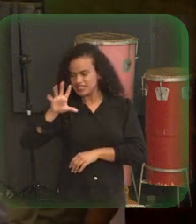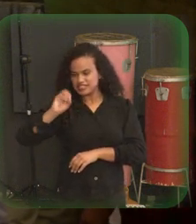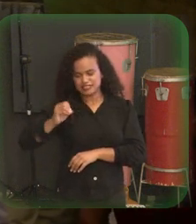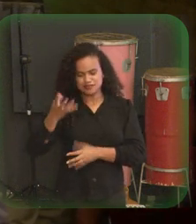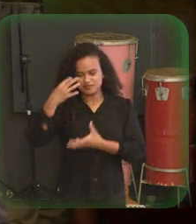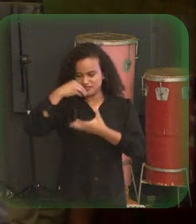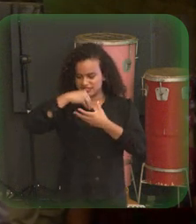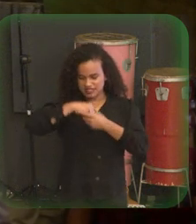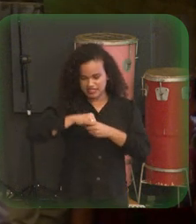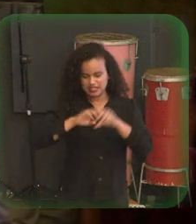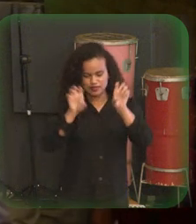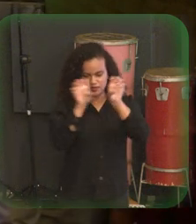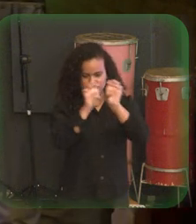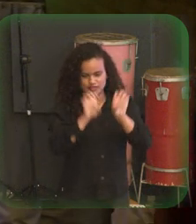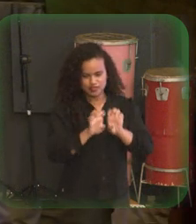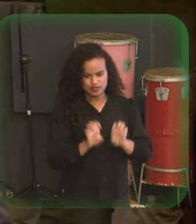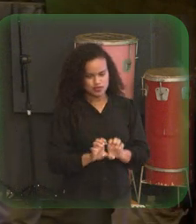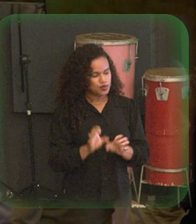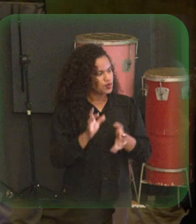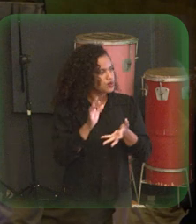das estruturas